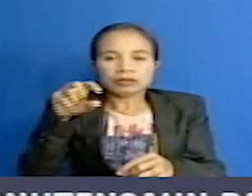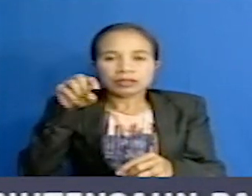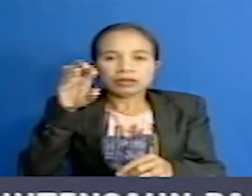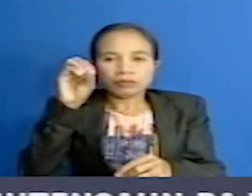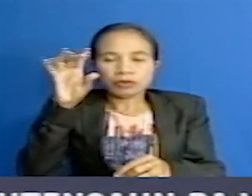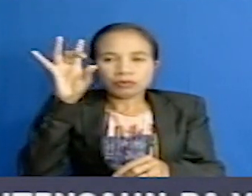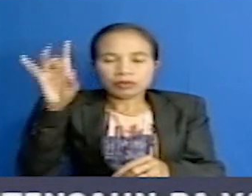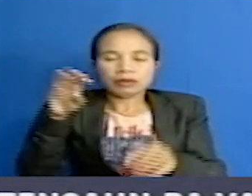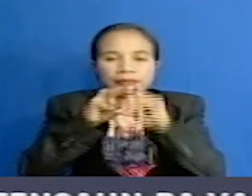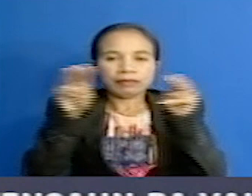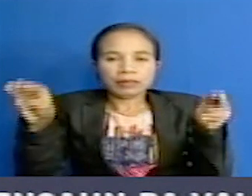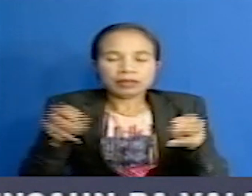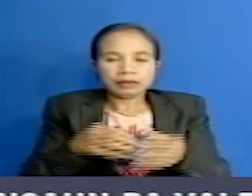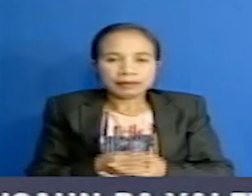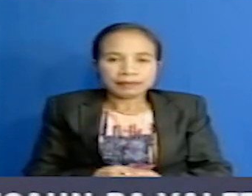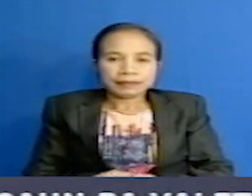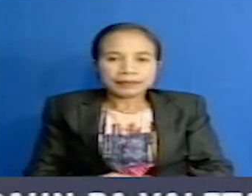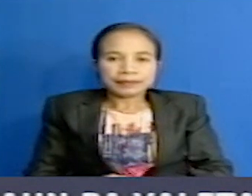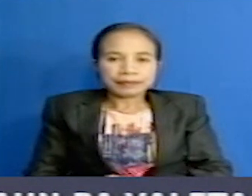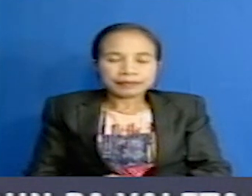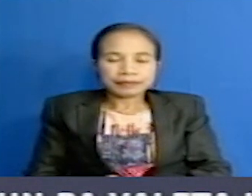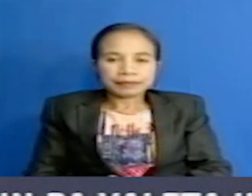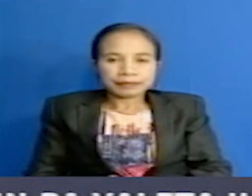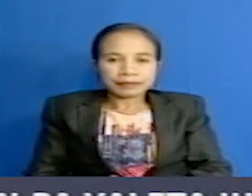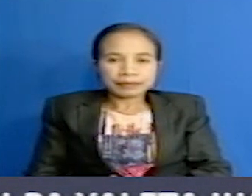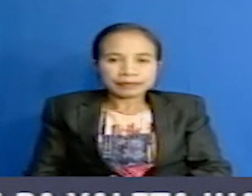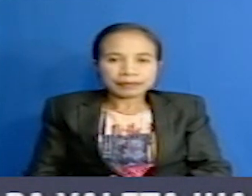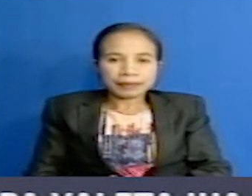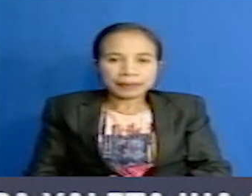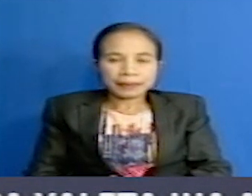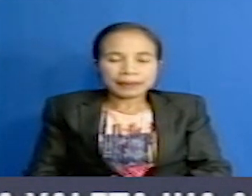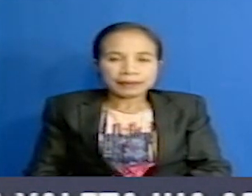0.1 metro. Amar Ornai, Domingos de Deus, ba RTL.